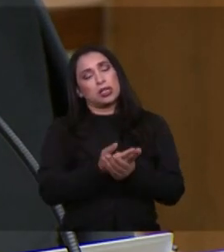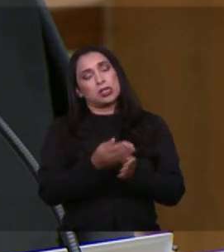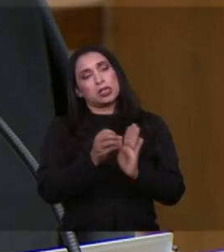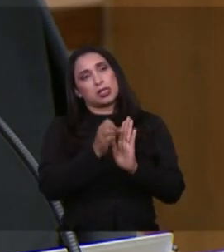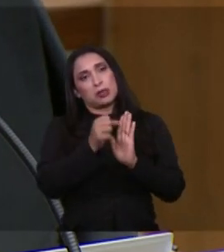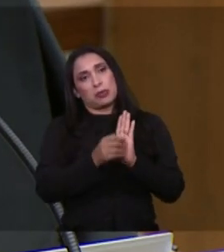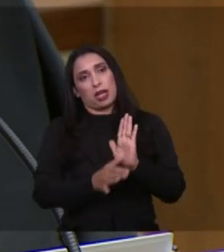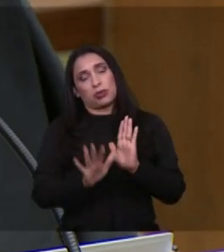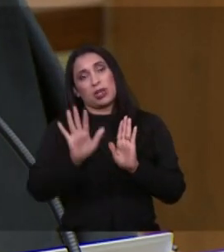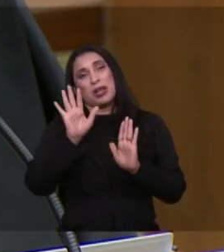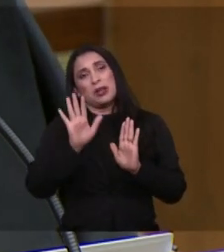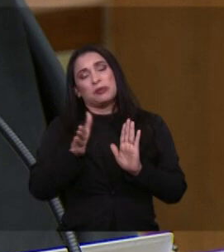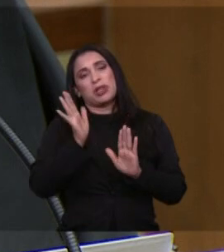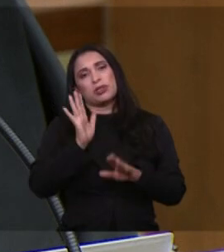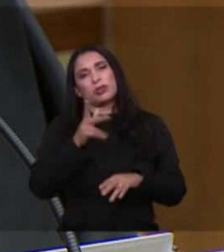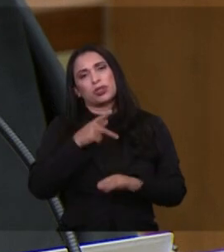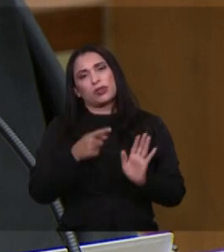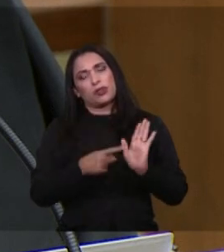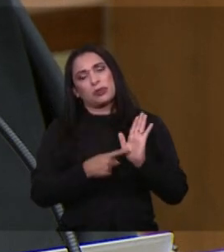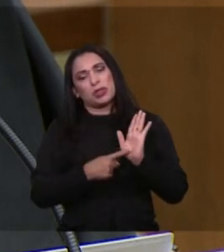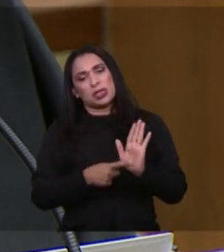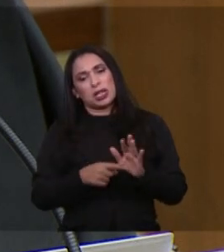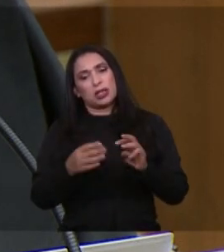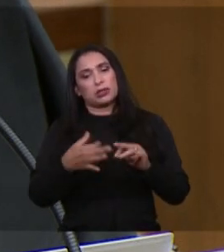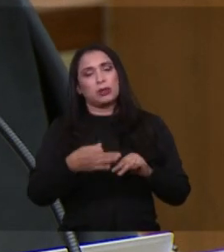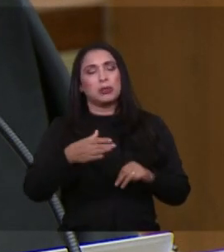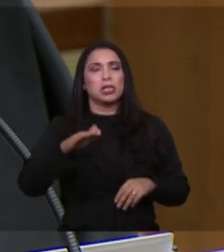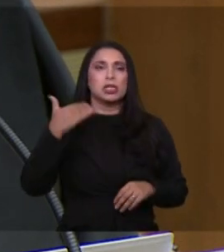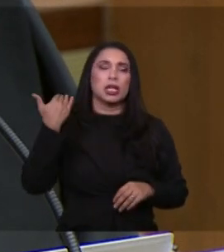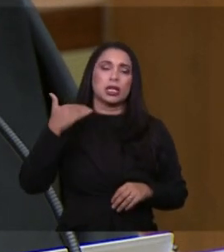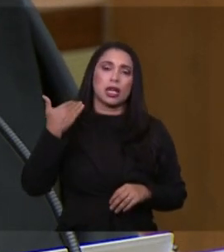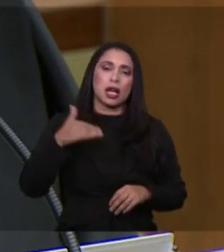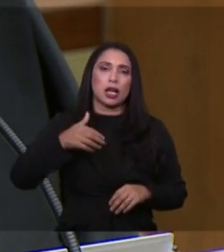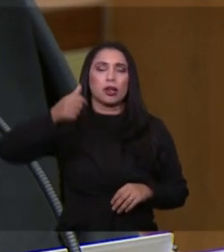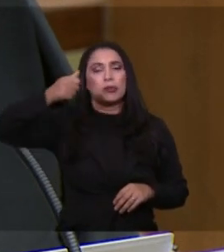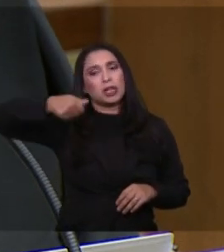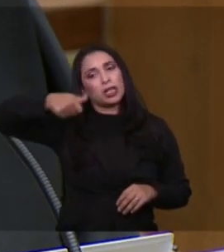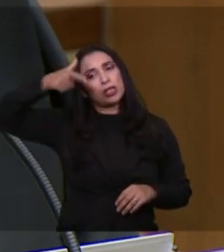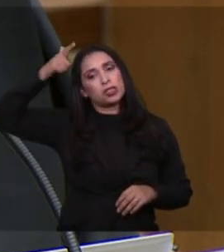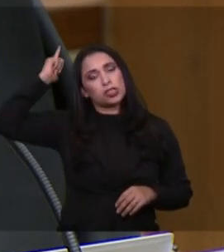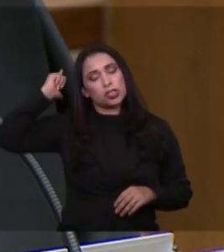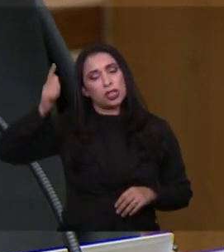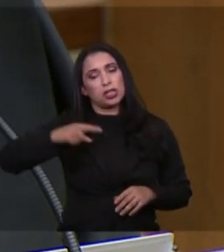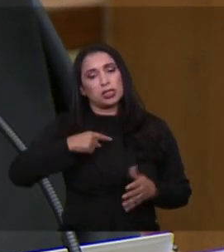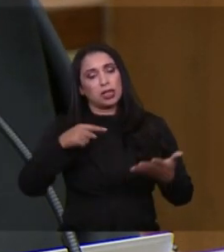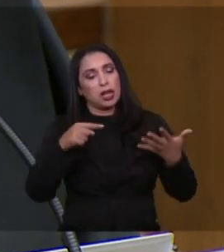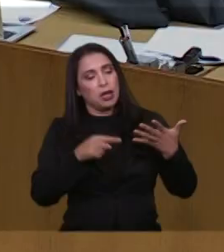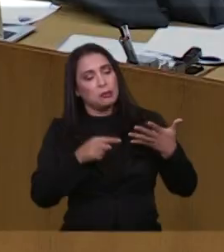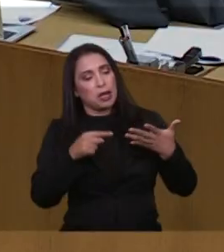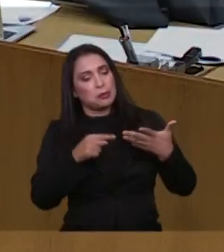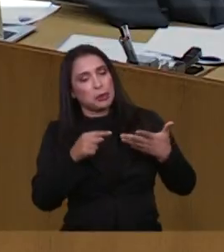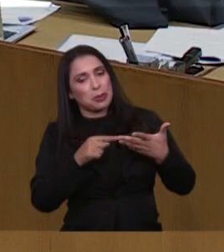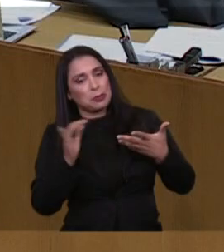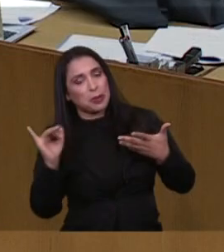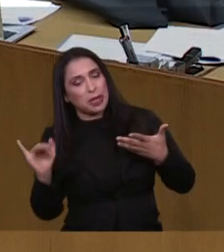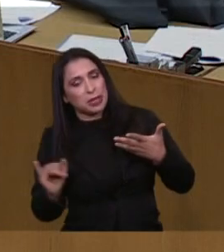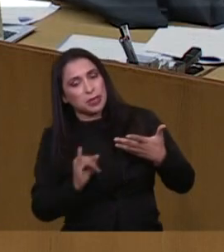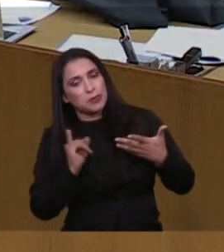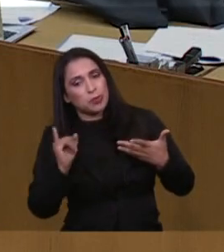A princípio, pelo que foi colocado aqui, tanto pela ministra Carmen, ministro Alexandre, pontos importantes